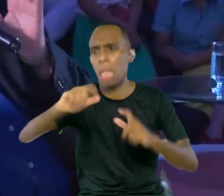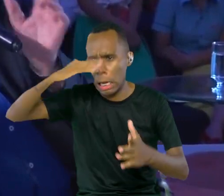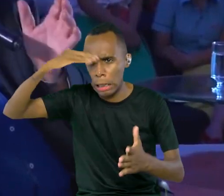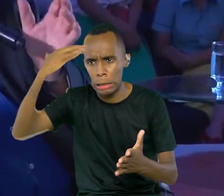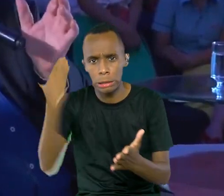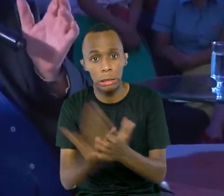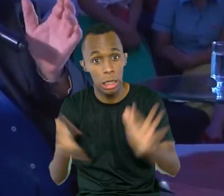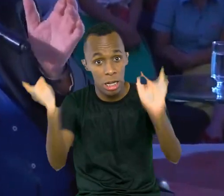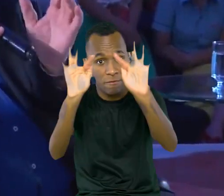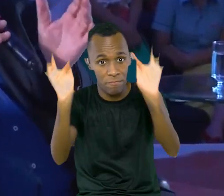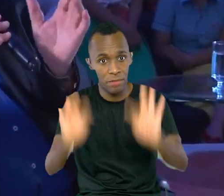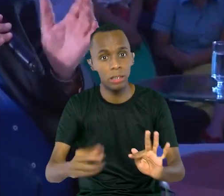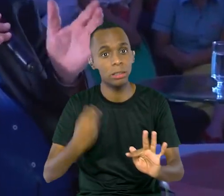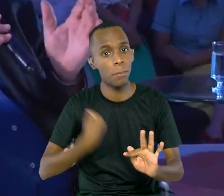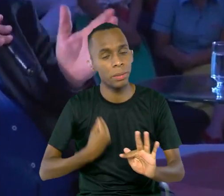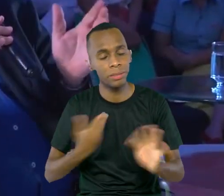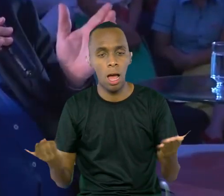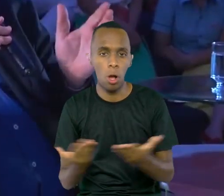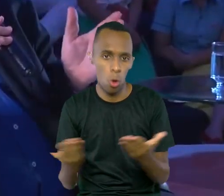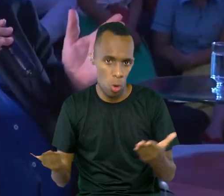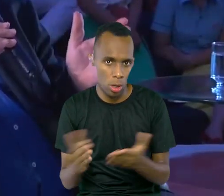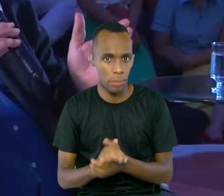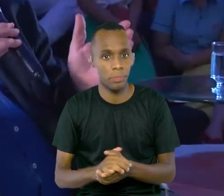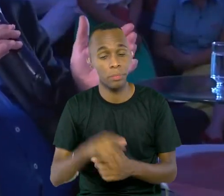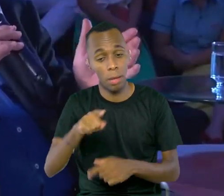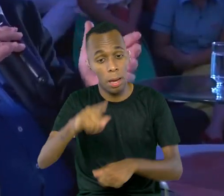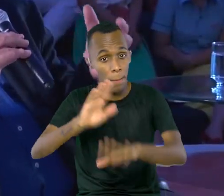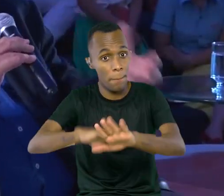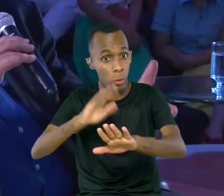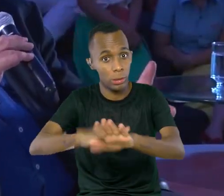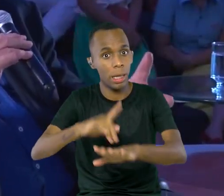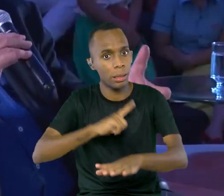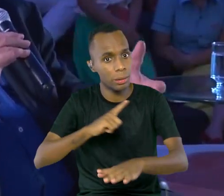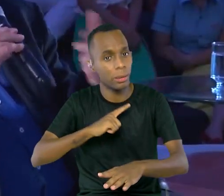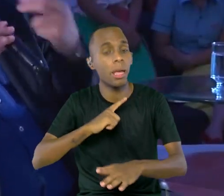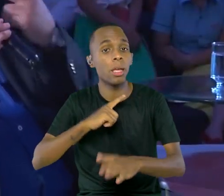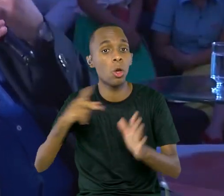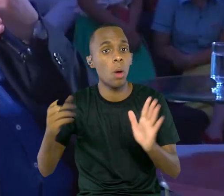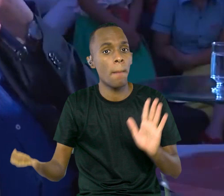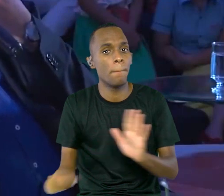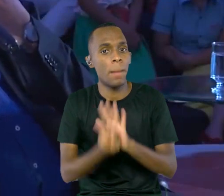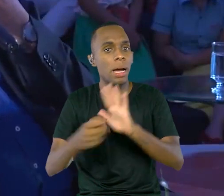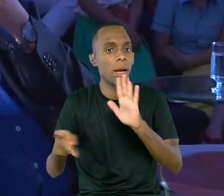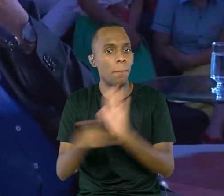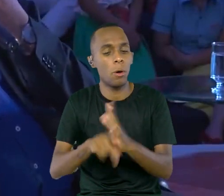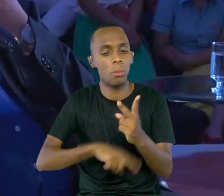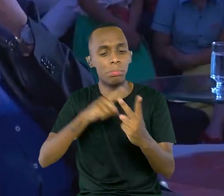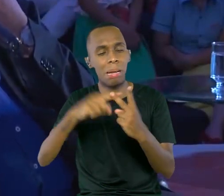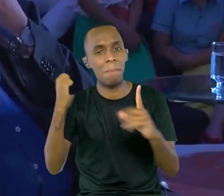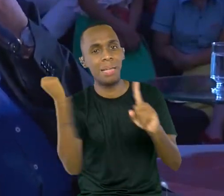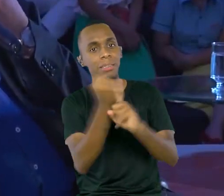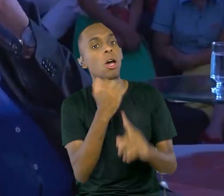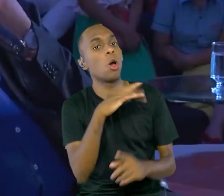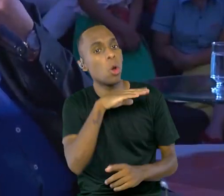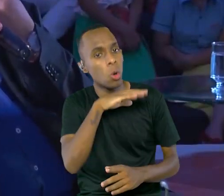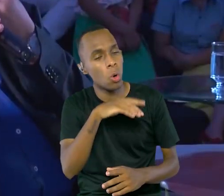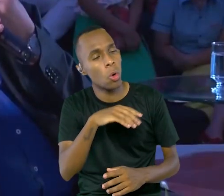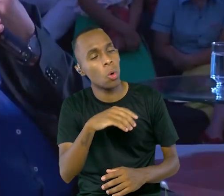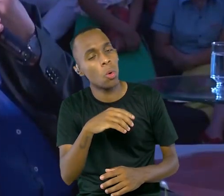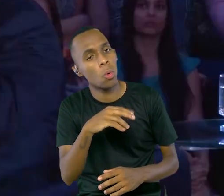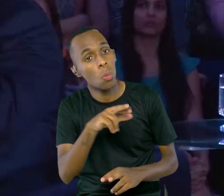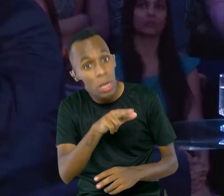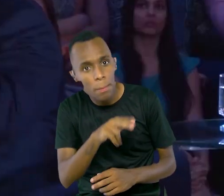ninguém confie na felicidade presente, há nela uma gota da baba de